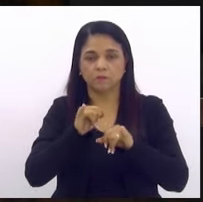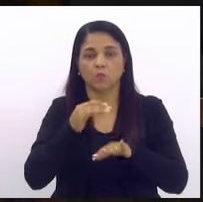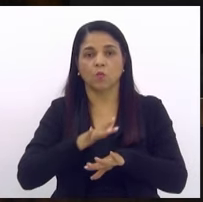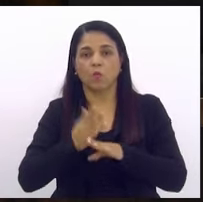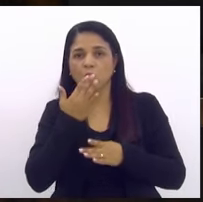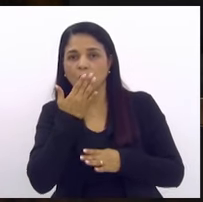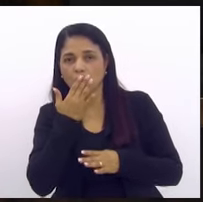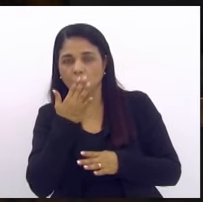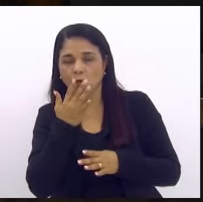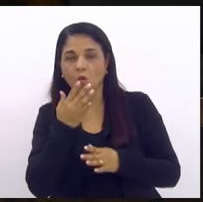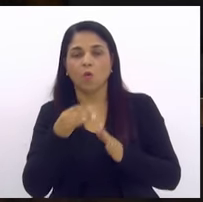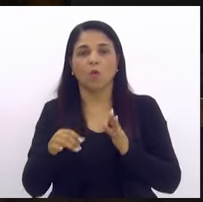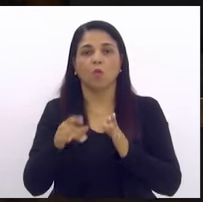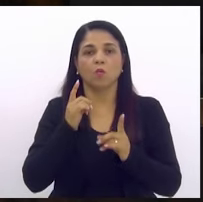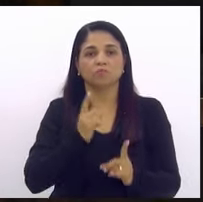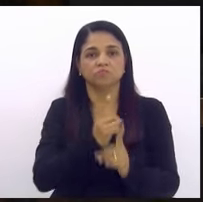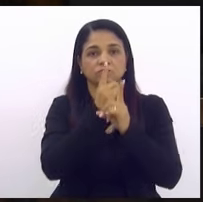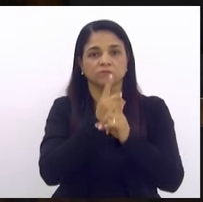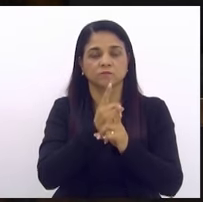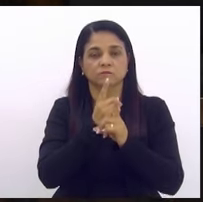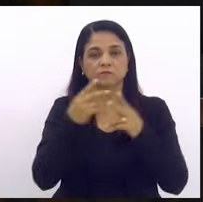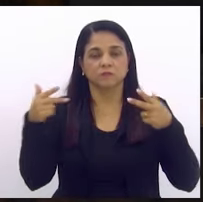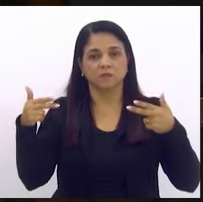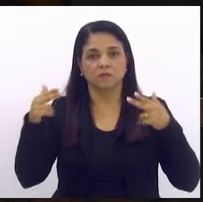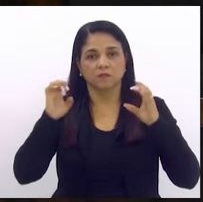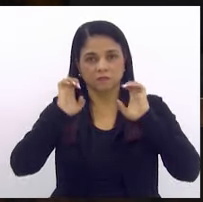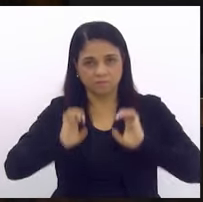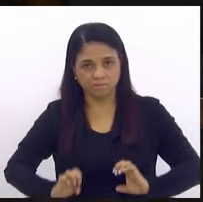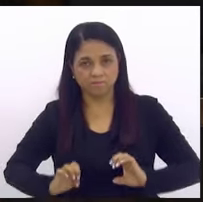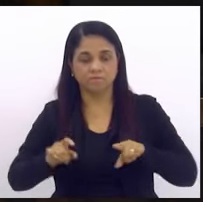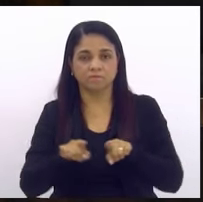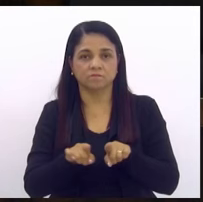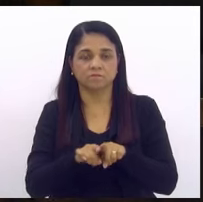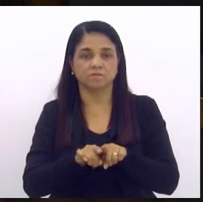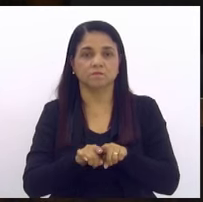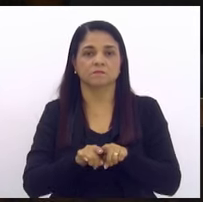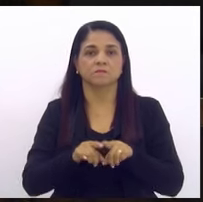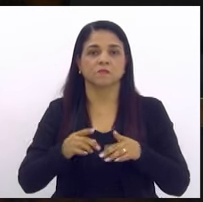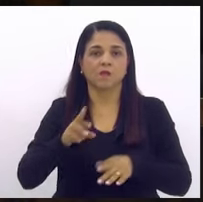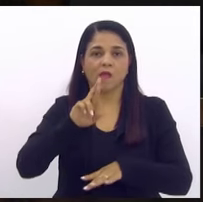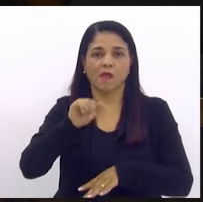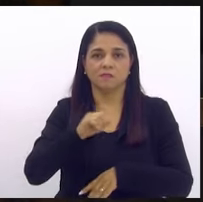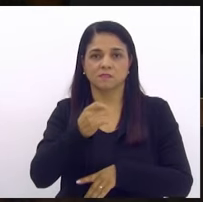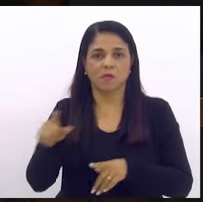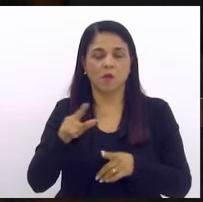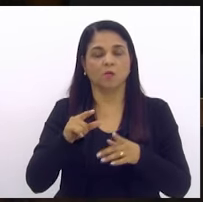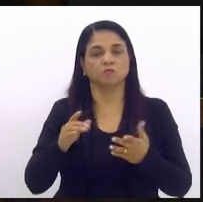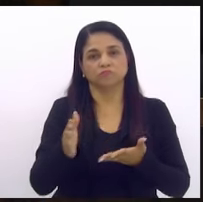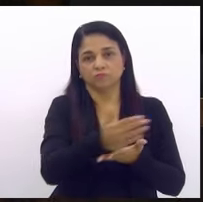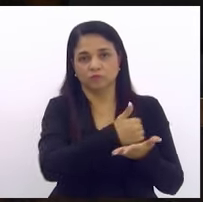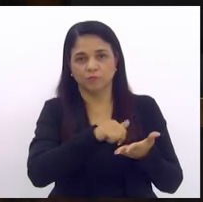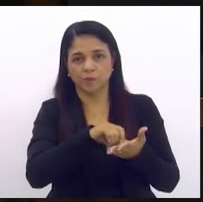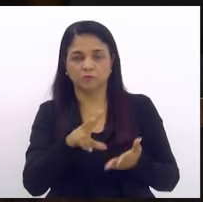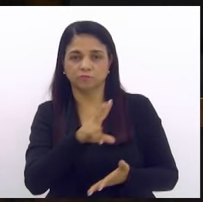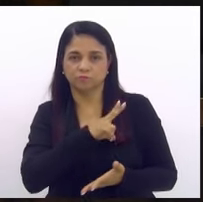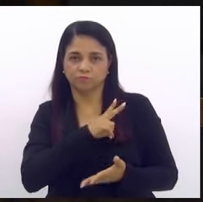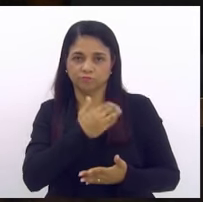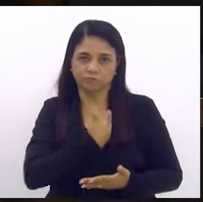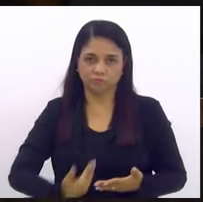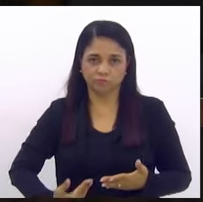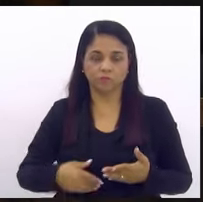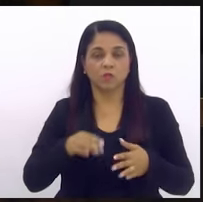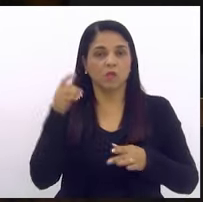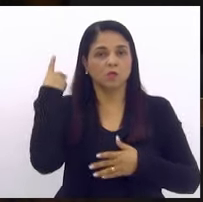ou identificação étnico-racial nos bancos de dados públicos e privados, com subsídio à formulação